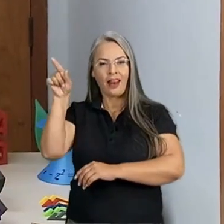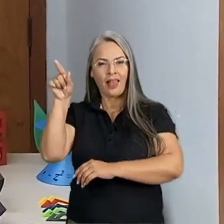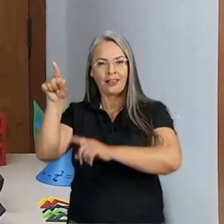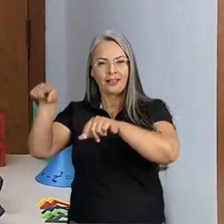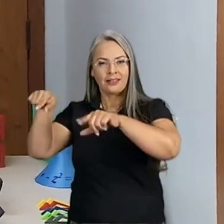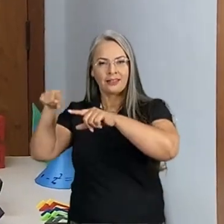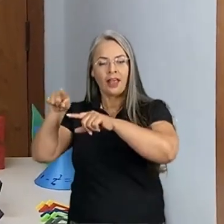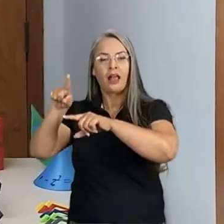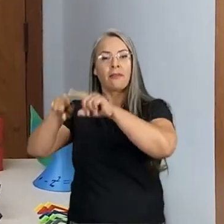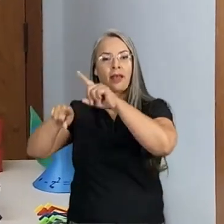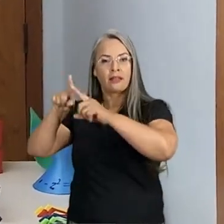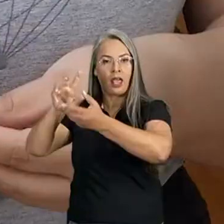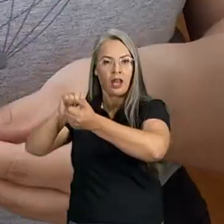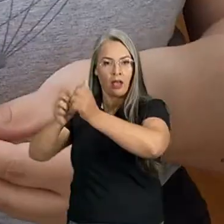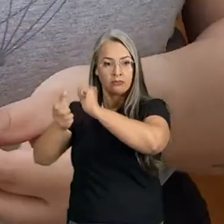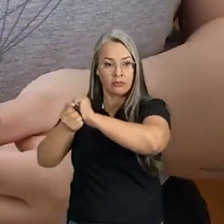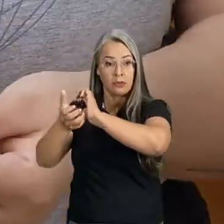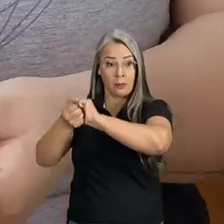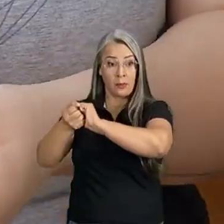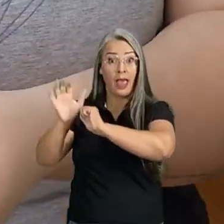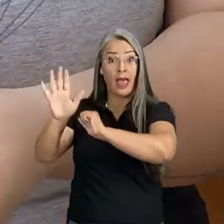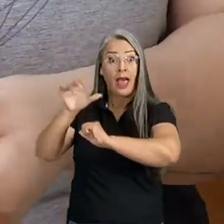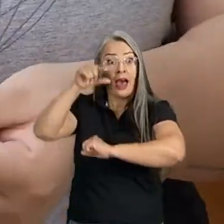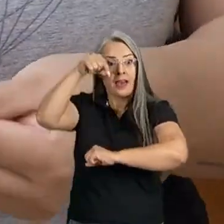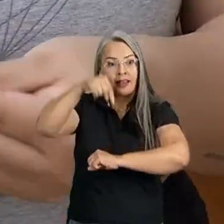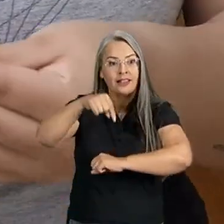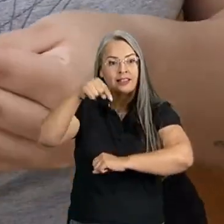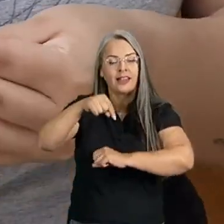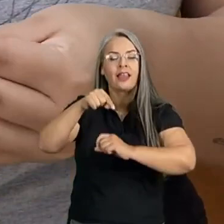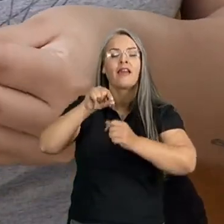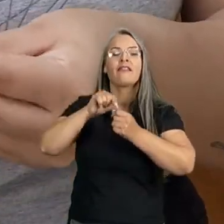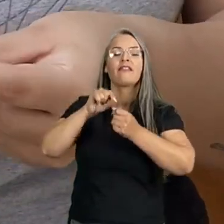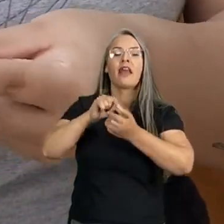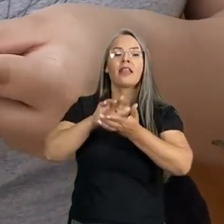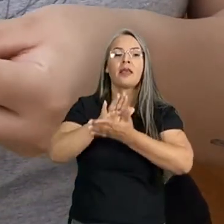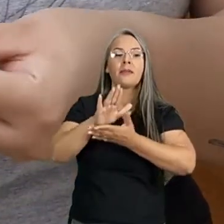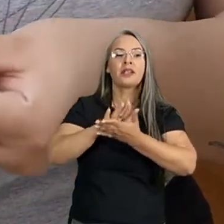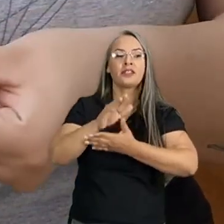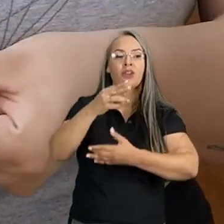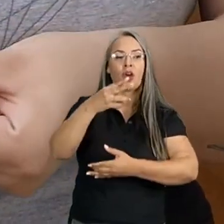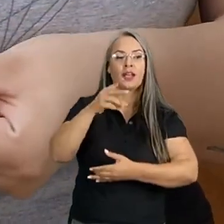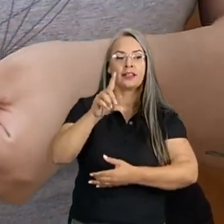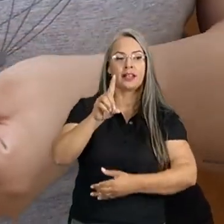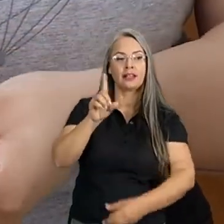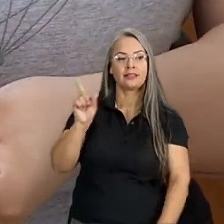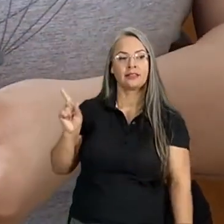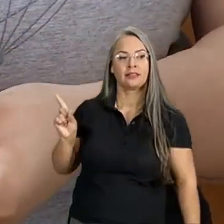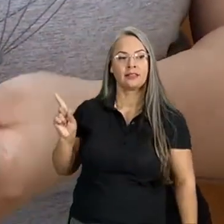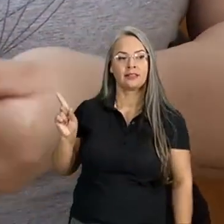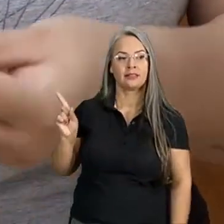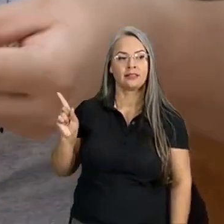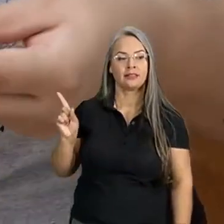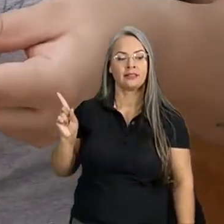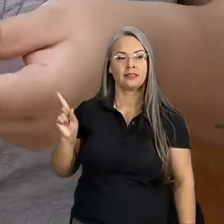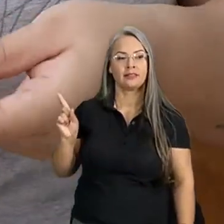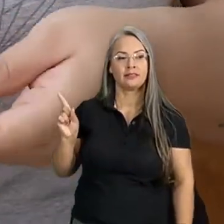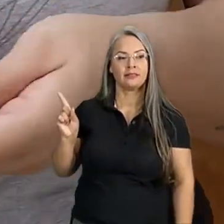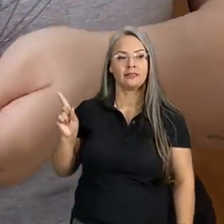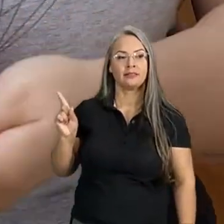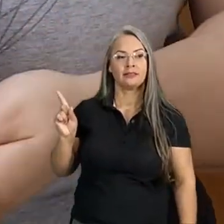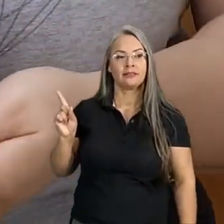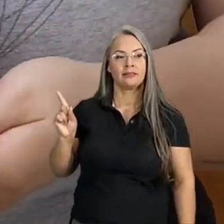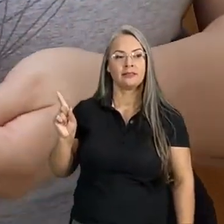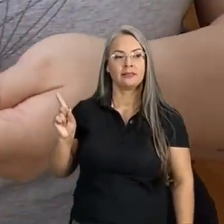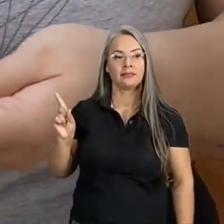muitas esses impressos em 3D né a gente imprime a superfície já deixa aqui a fórmula para ficar bem interativo né com